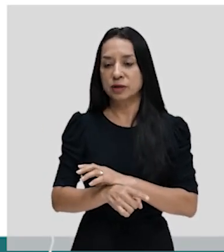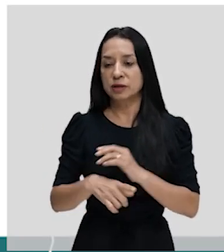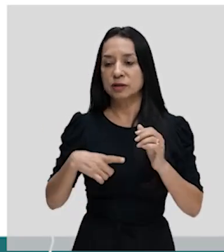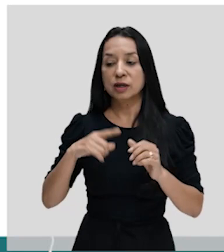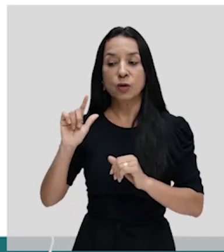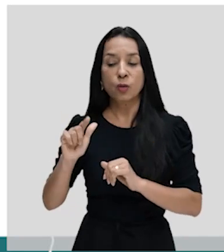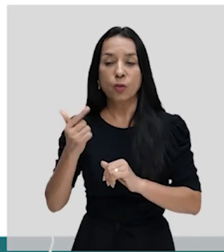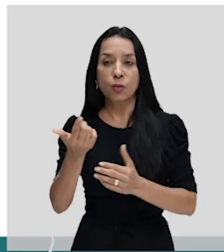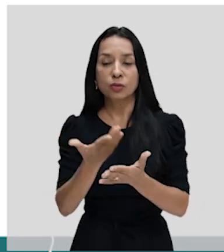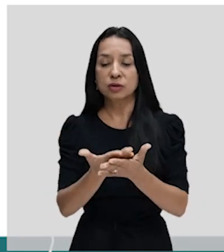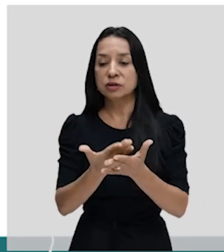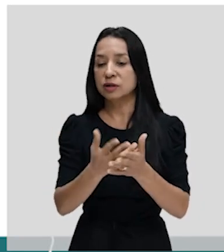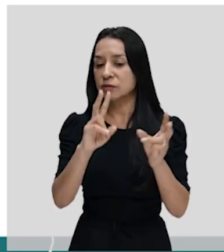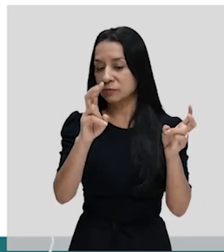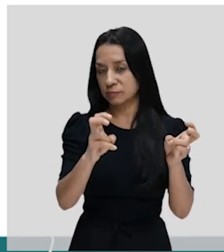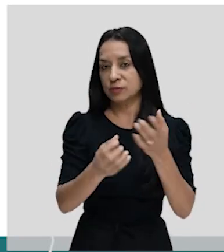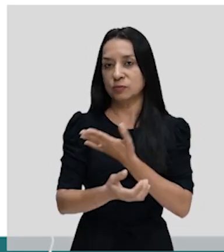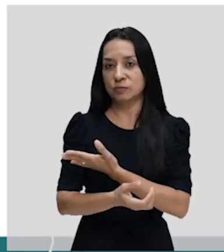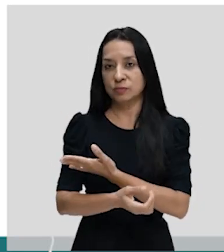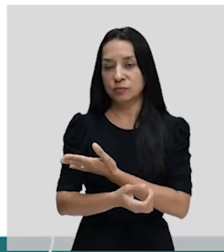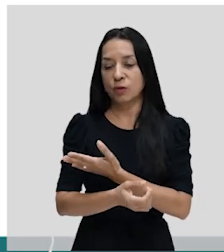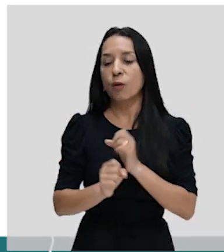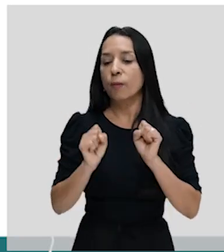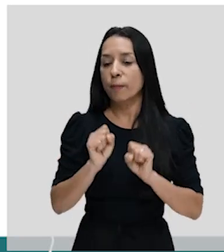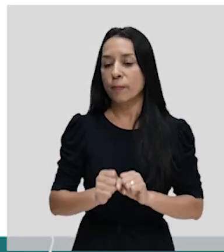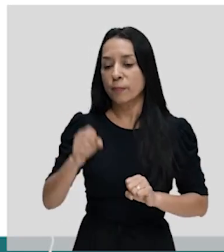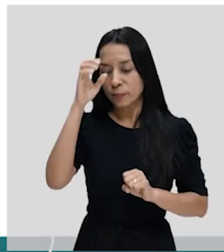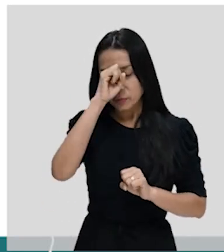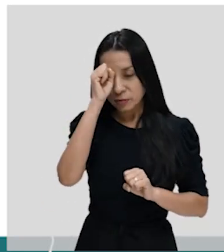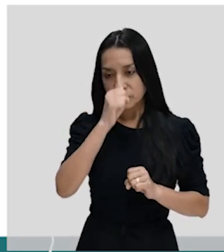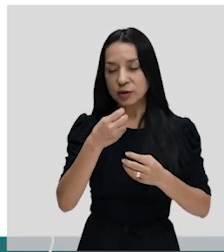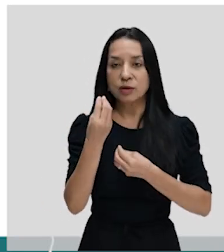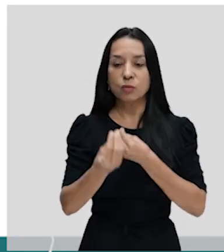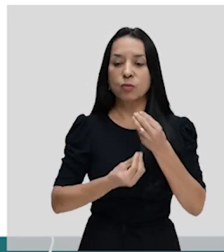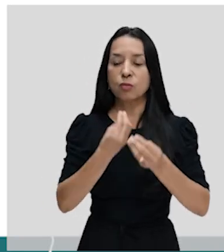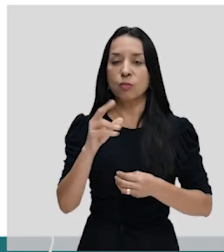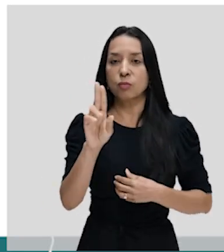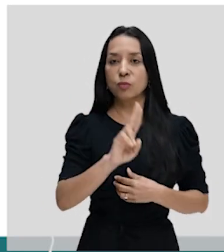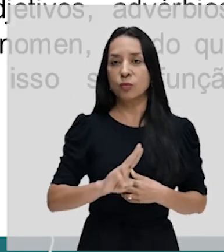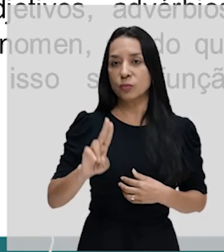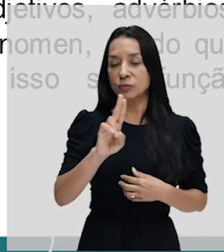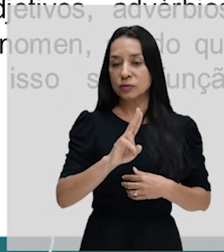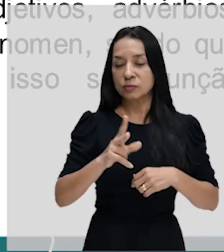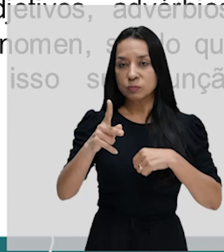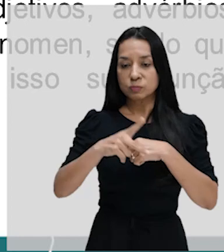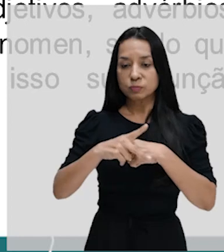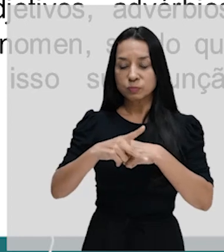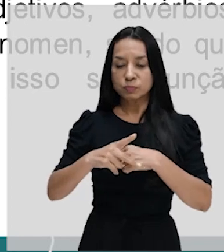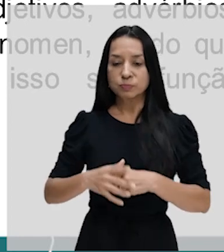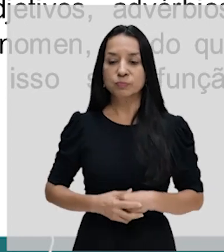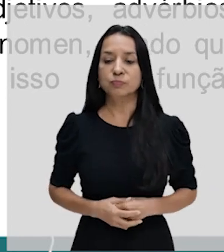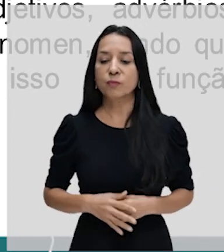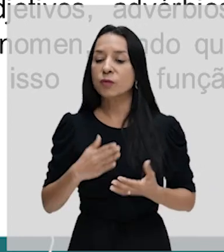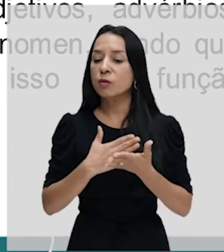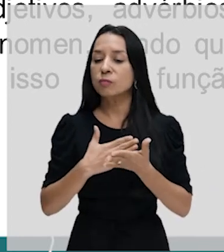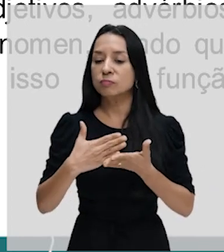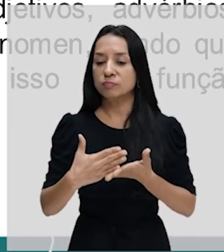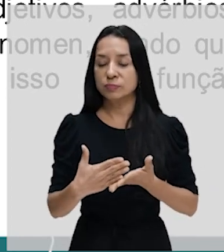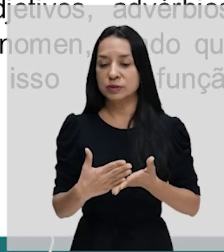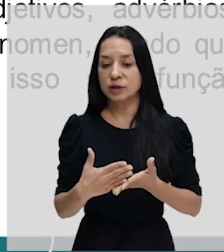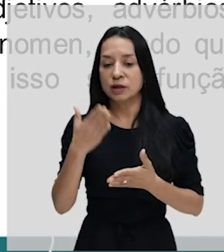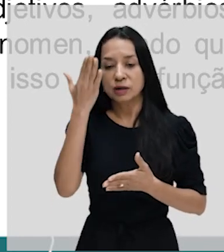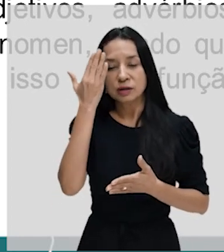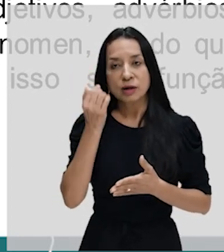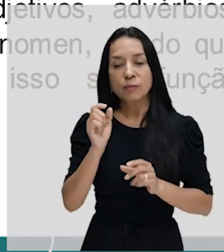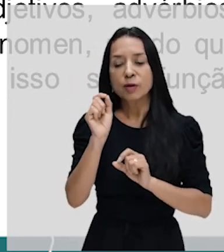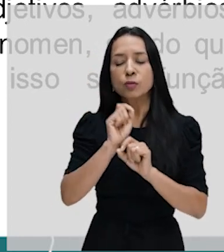desse assunto, tá? Para que a gente possa aprender exatamente como usar los pronombres. Então, vamos começar